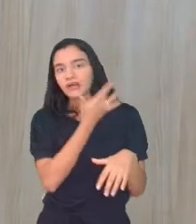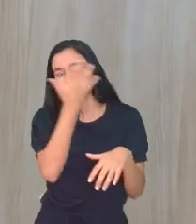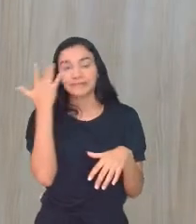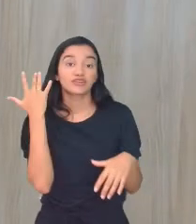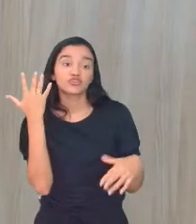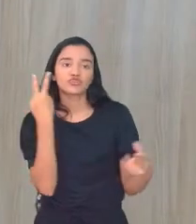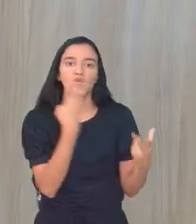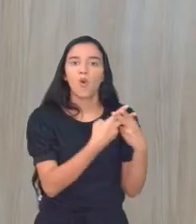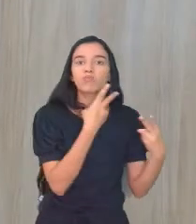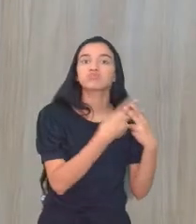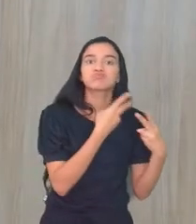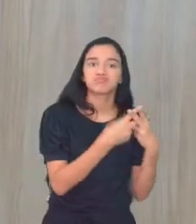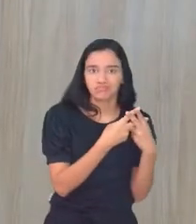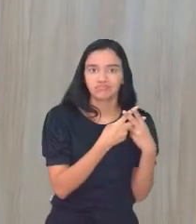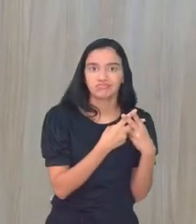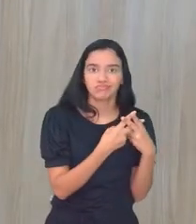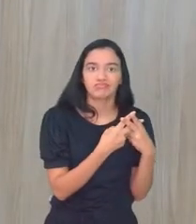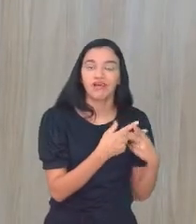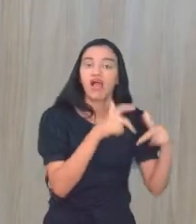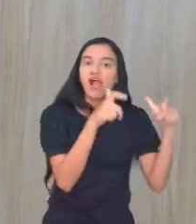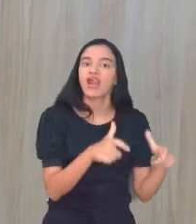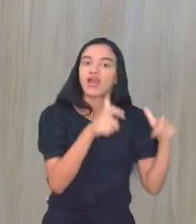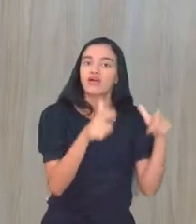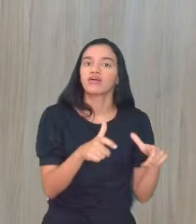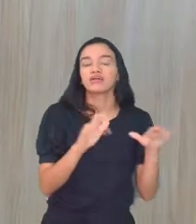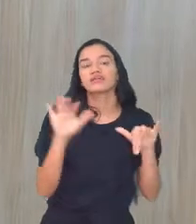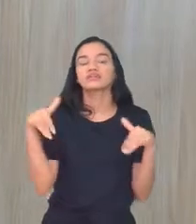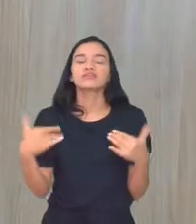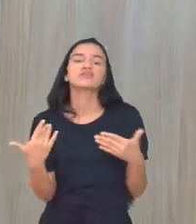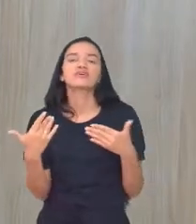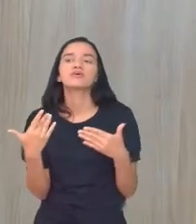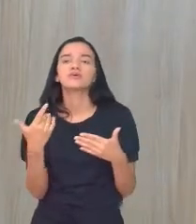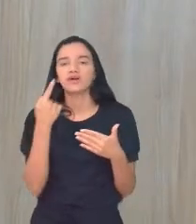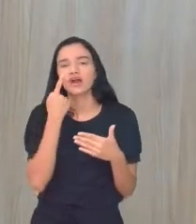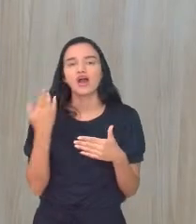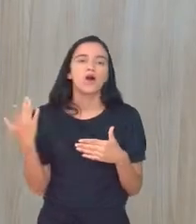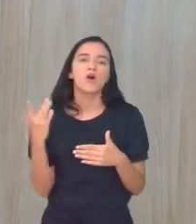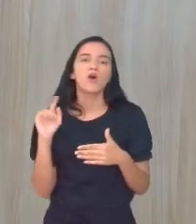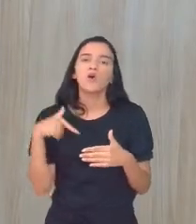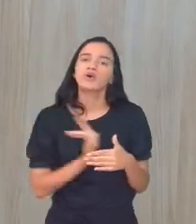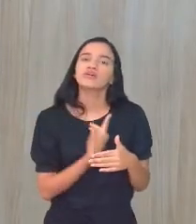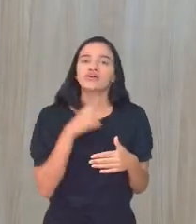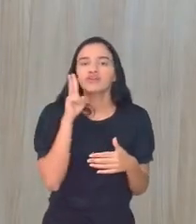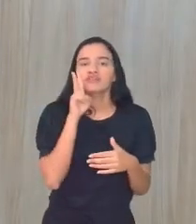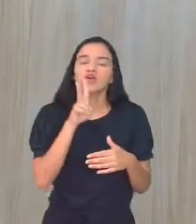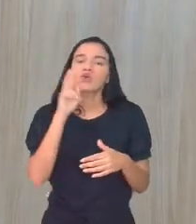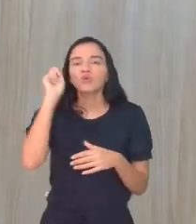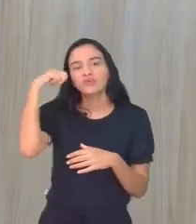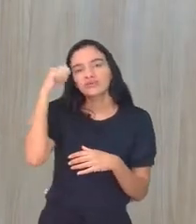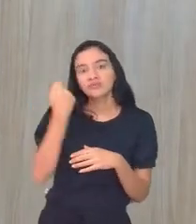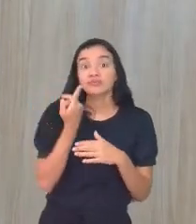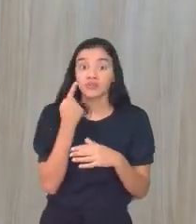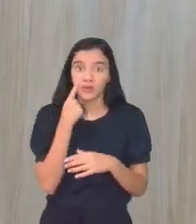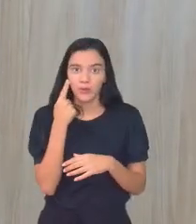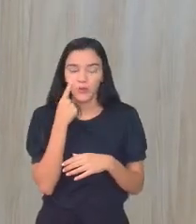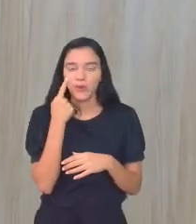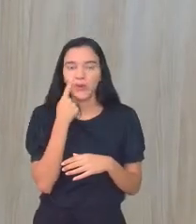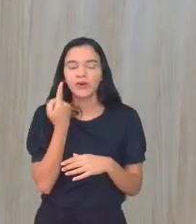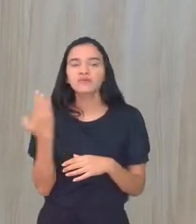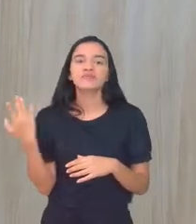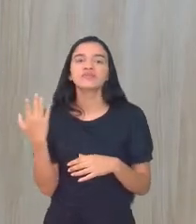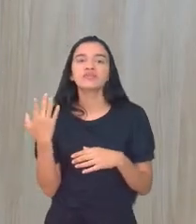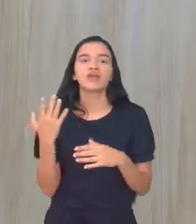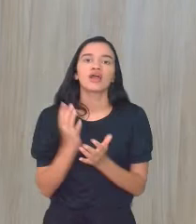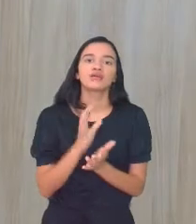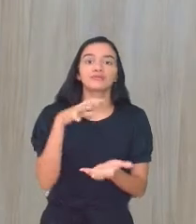os presos, né, naquele local. Então a gente vai sintetizar o que é que a gente viu, né, no vídeo, né. Veja, a Casa da Cultura é um